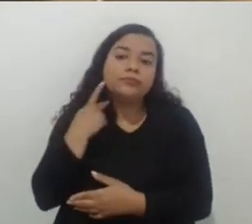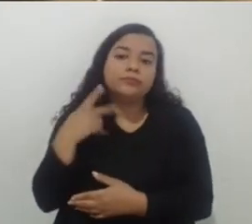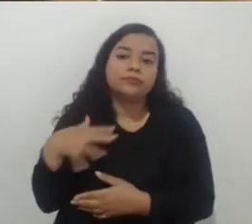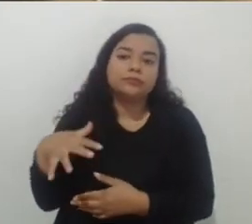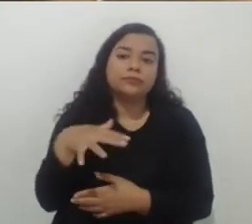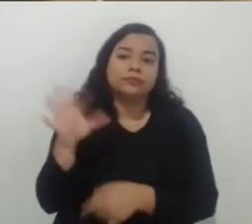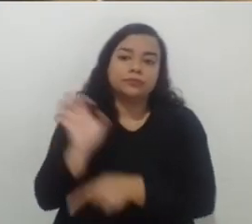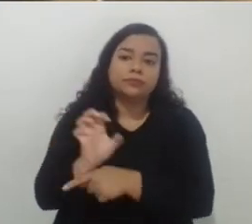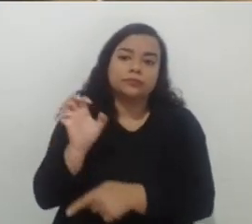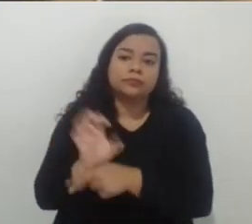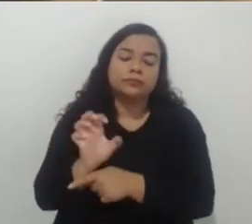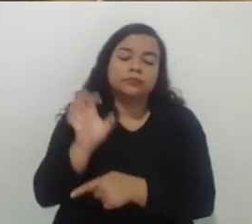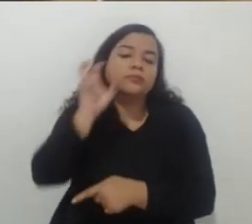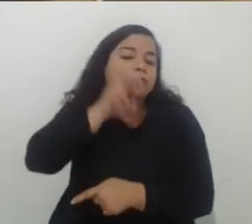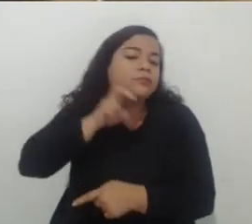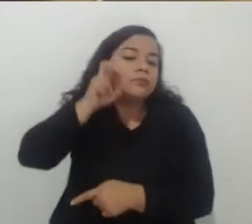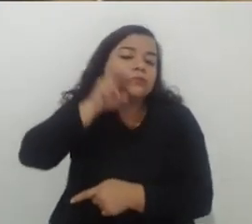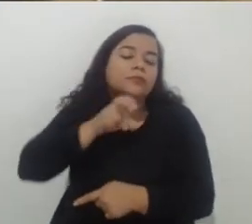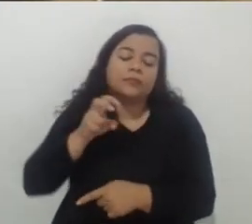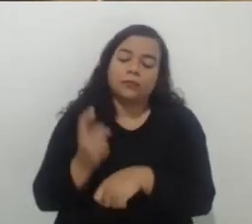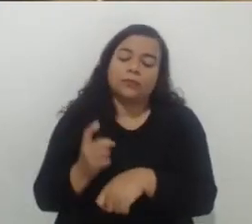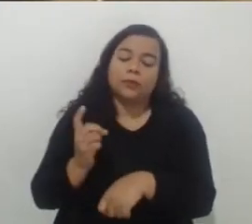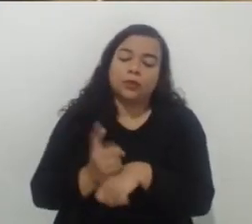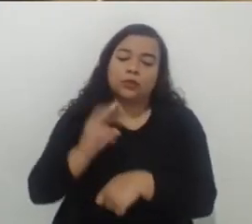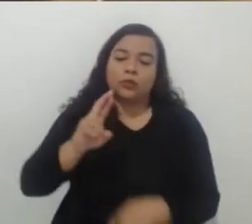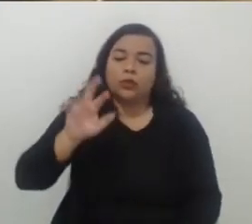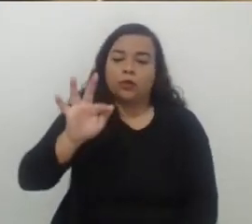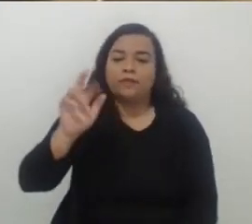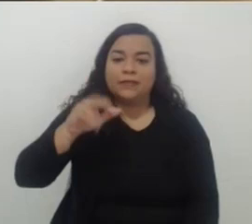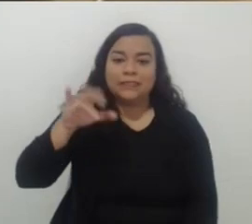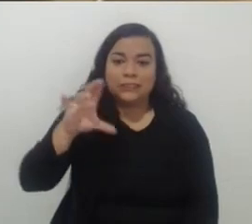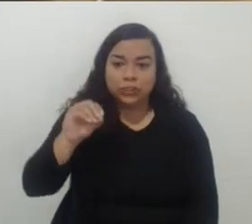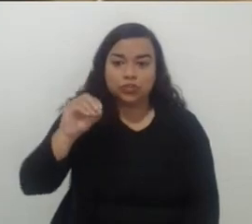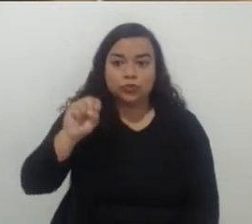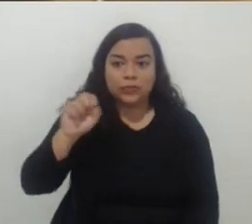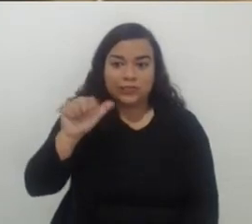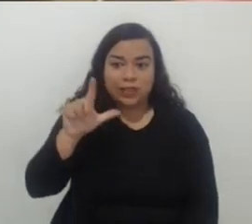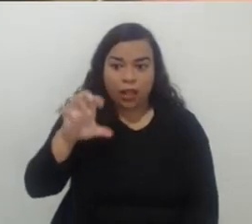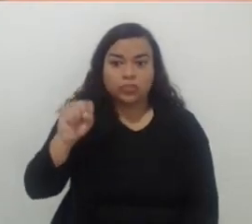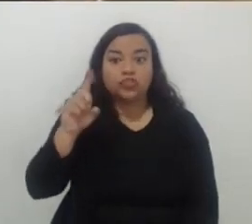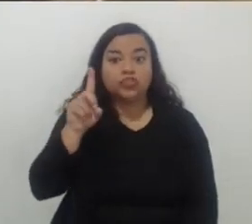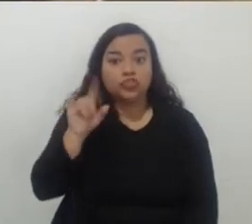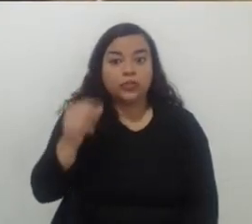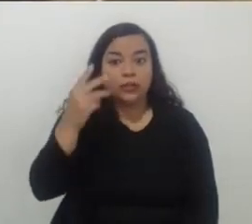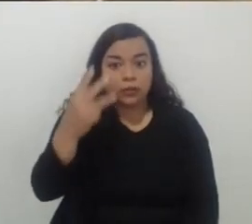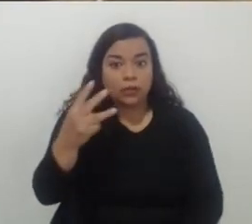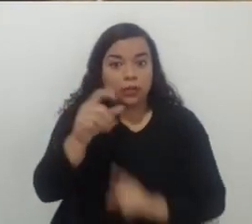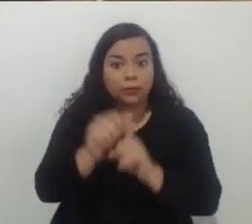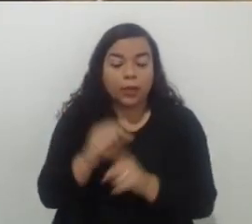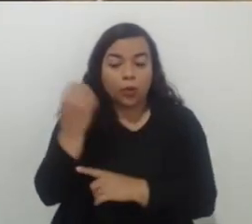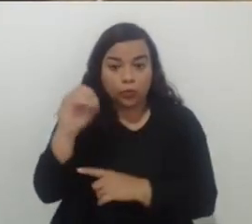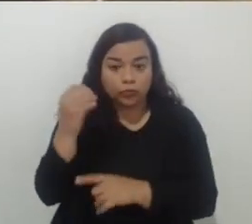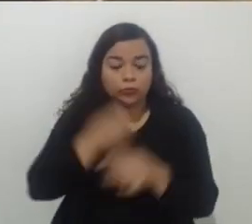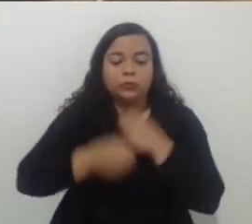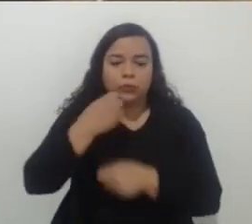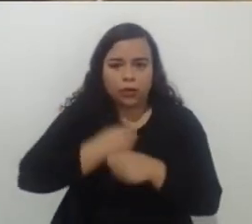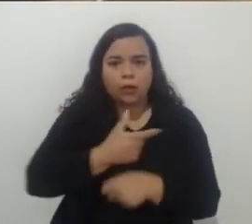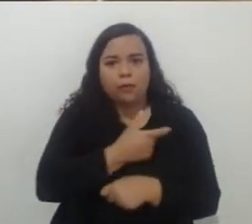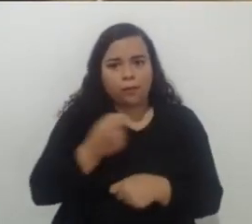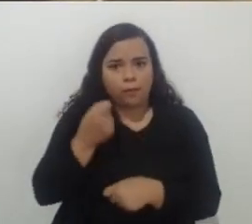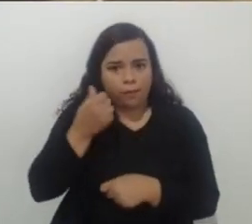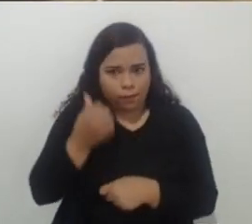Francisco Salles, na data de 3 de outubro de 2006. No regramento antigo,